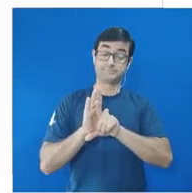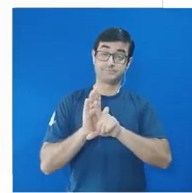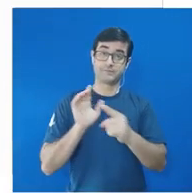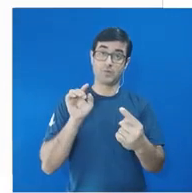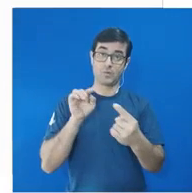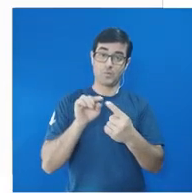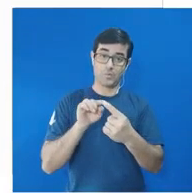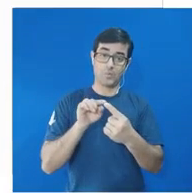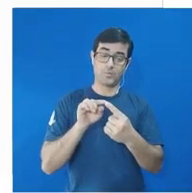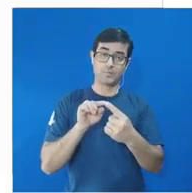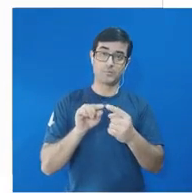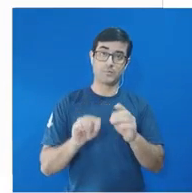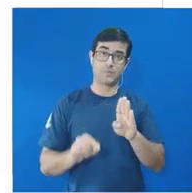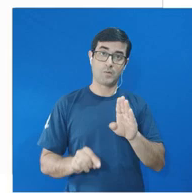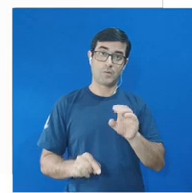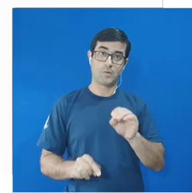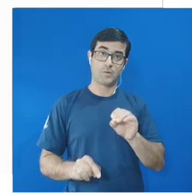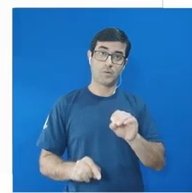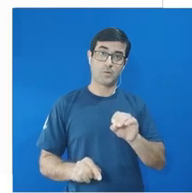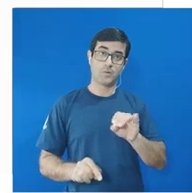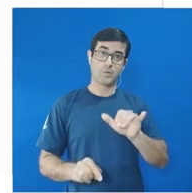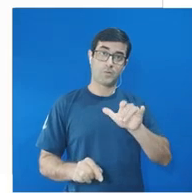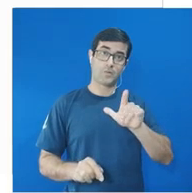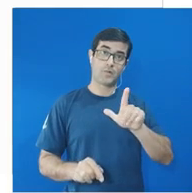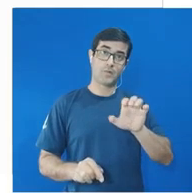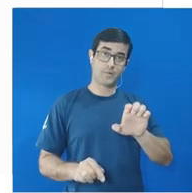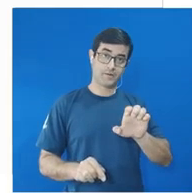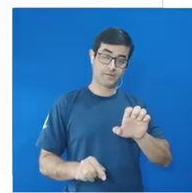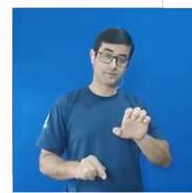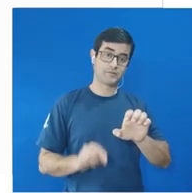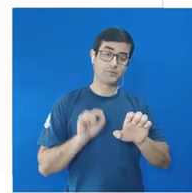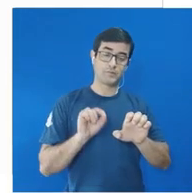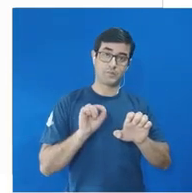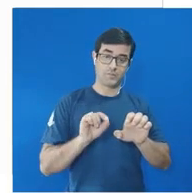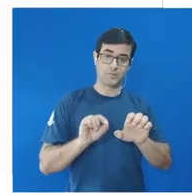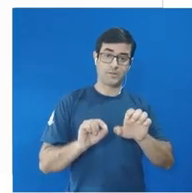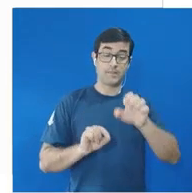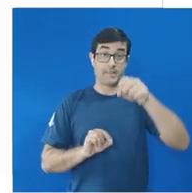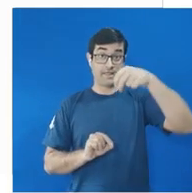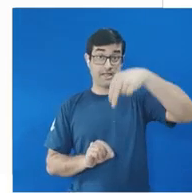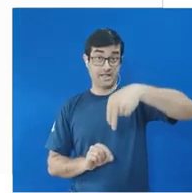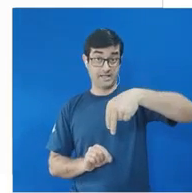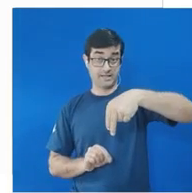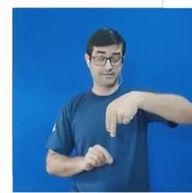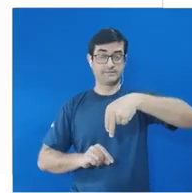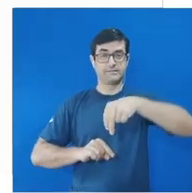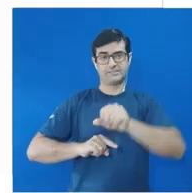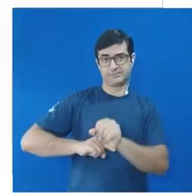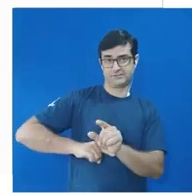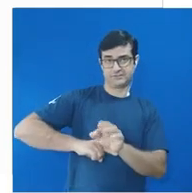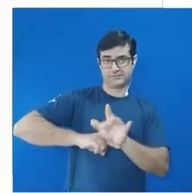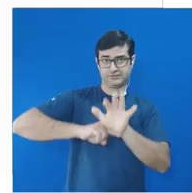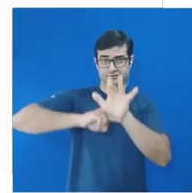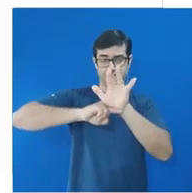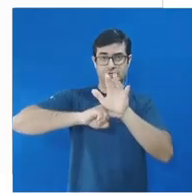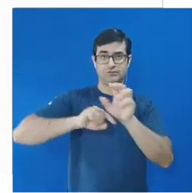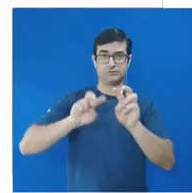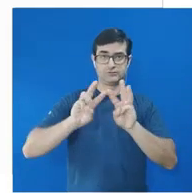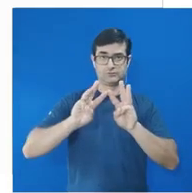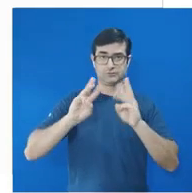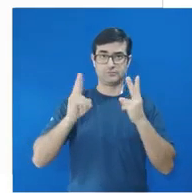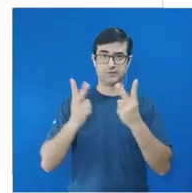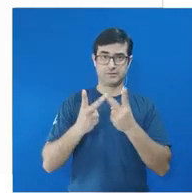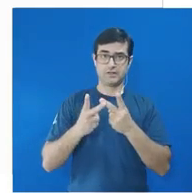que a quantidade N de gás, ou seja, a quantidade de matéria, era fixa e a